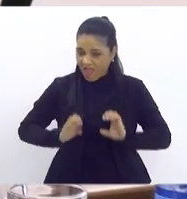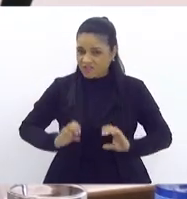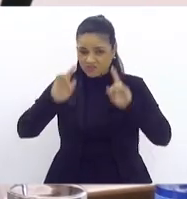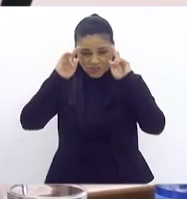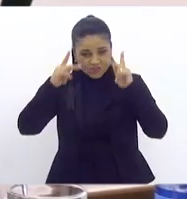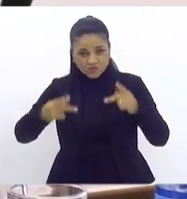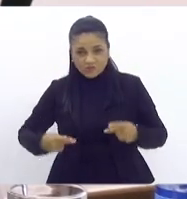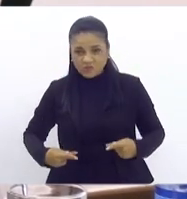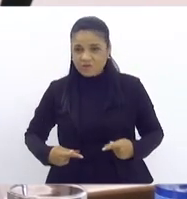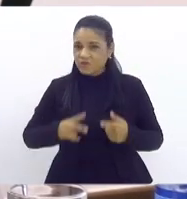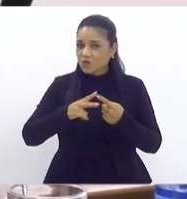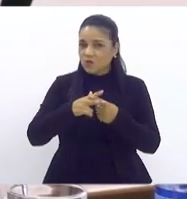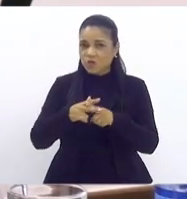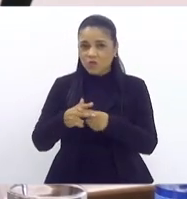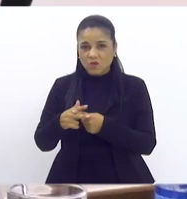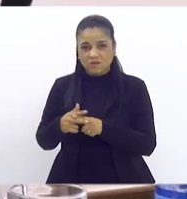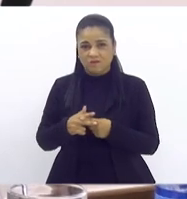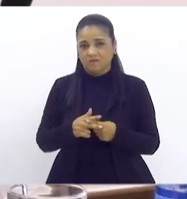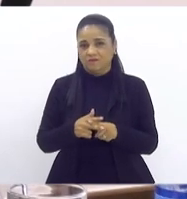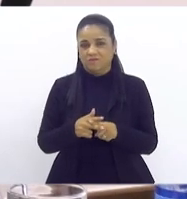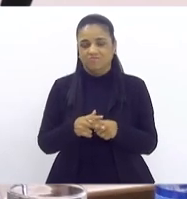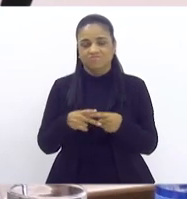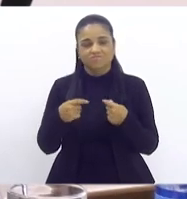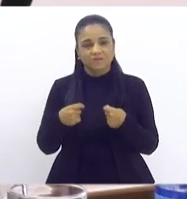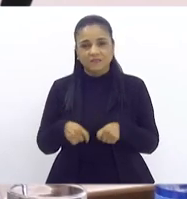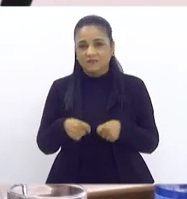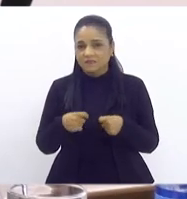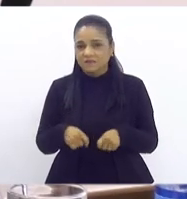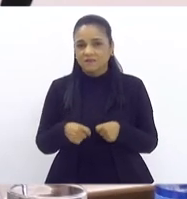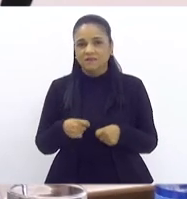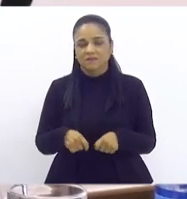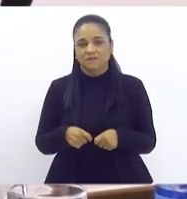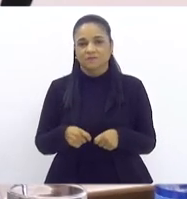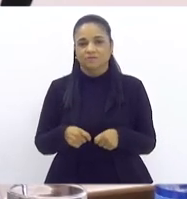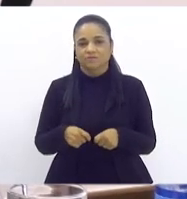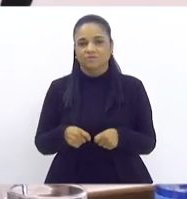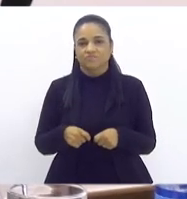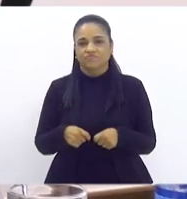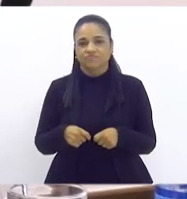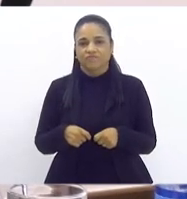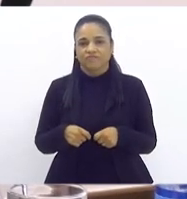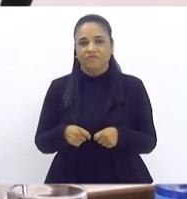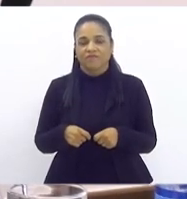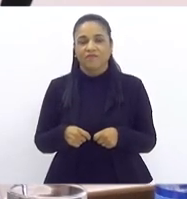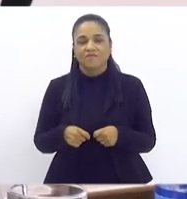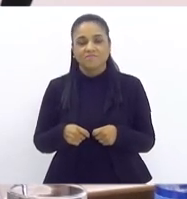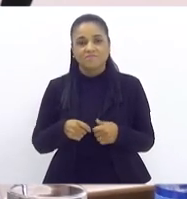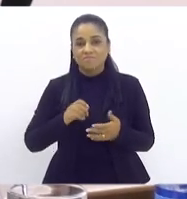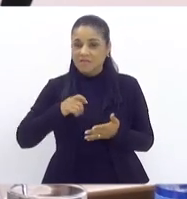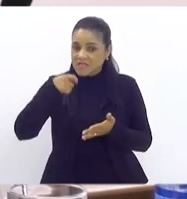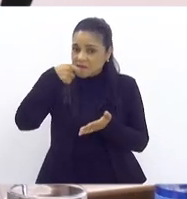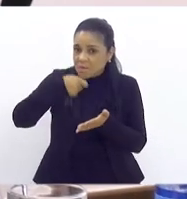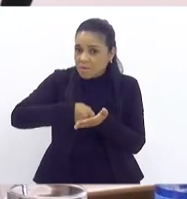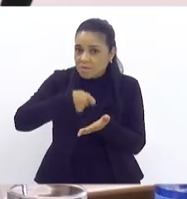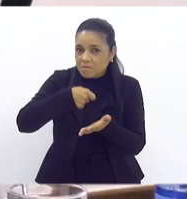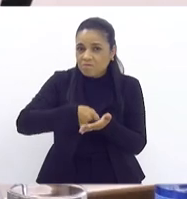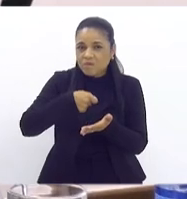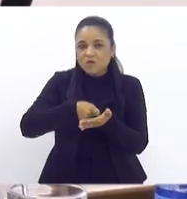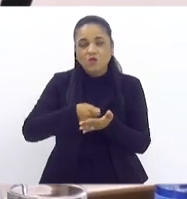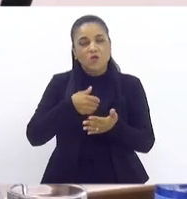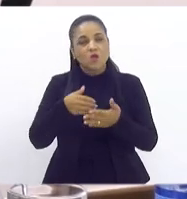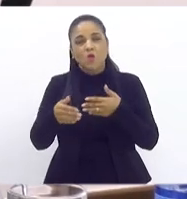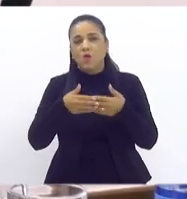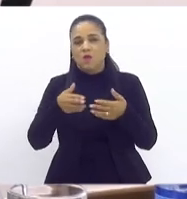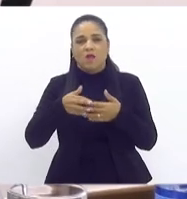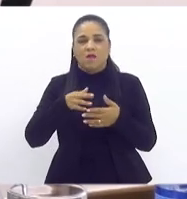correção ou do que Kant iria dizer lá né de um dos imperativos categórico seja lá por Qual razão se você